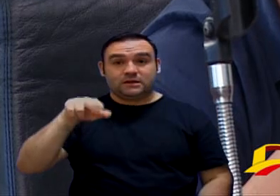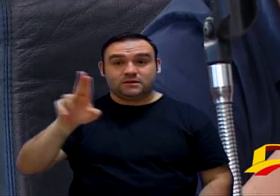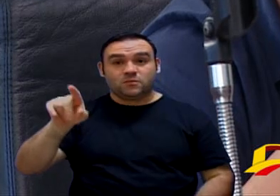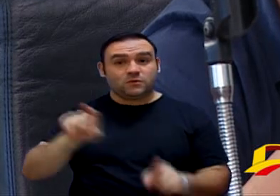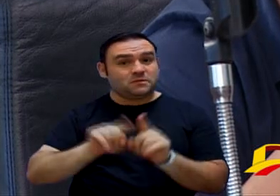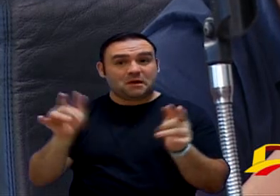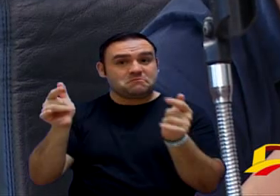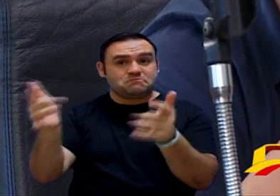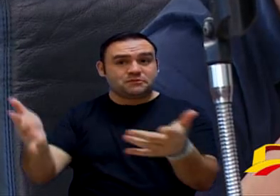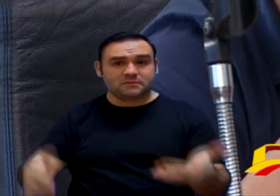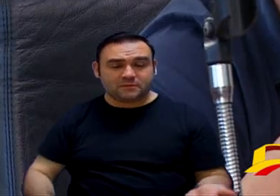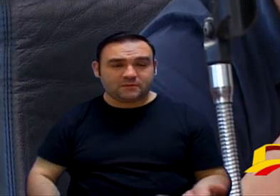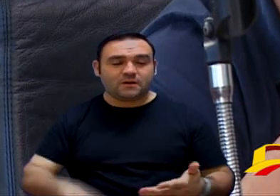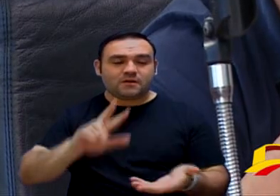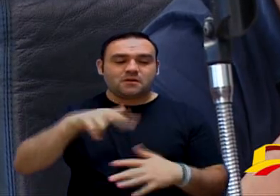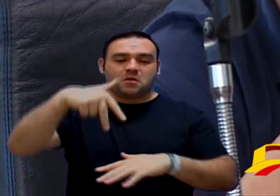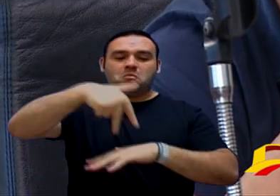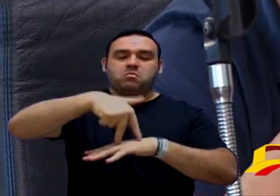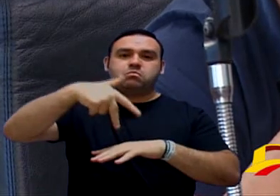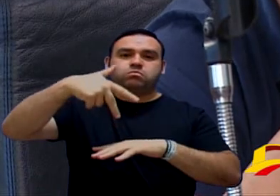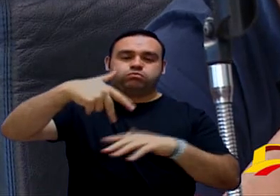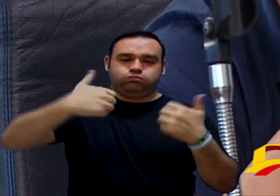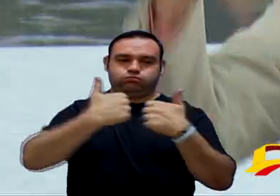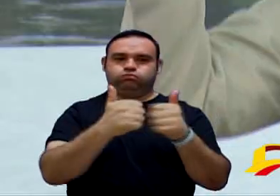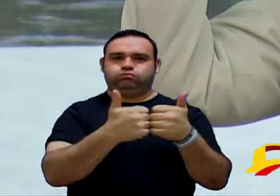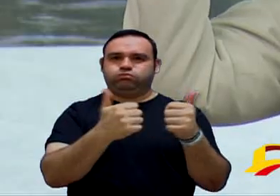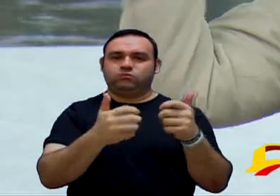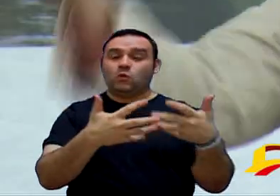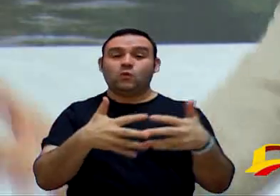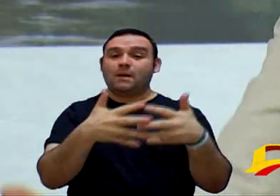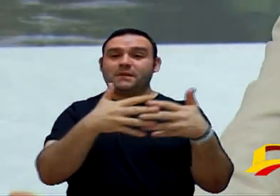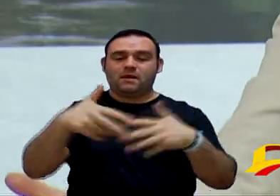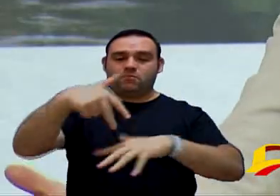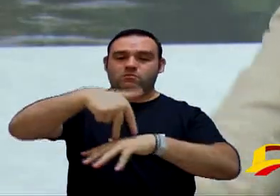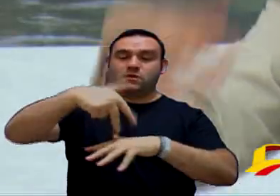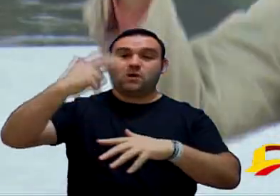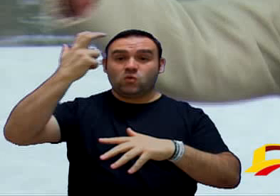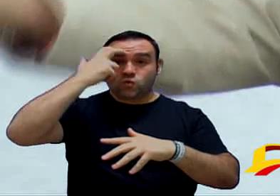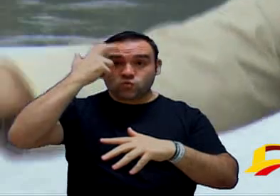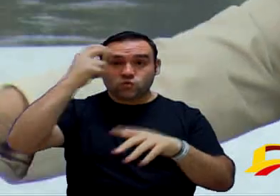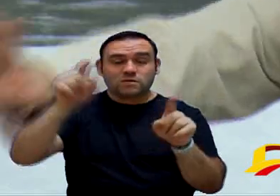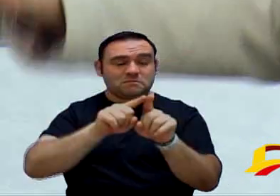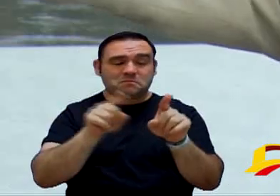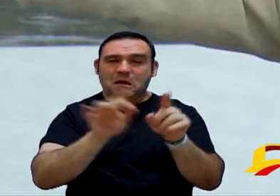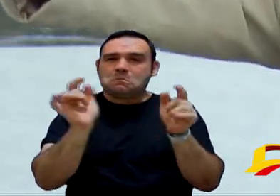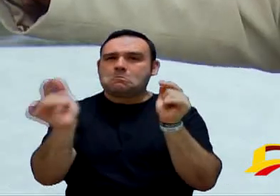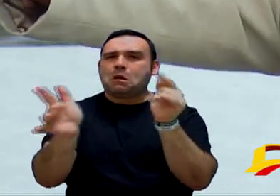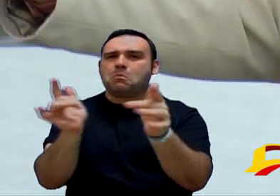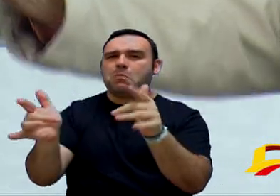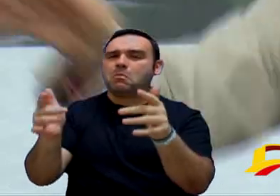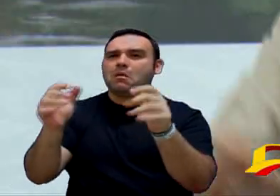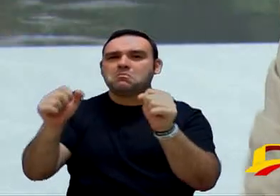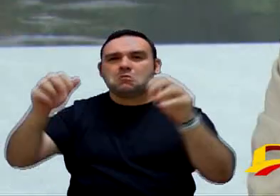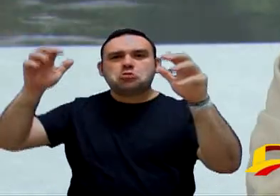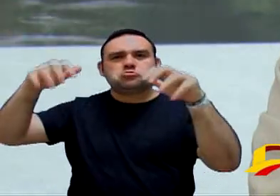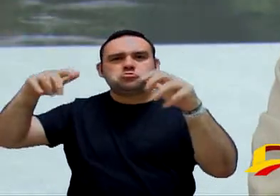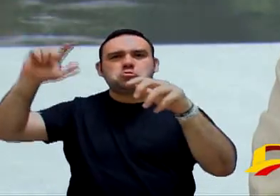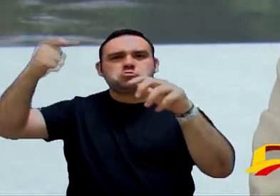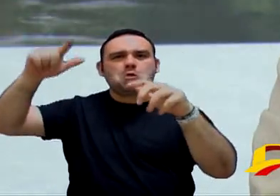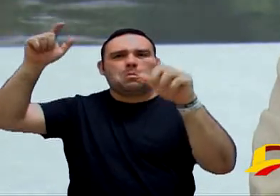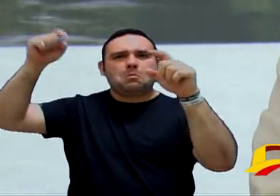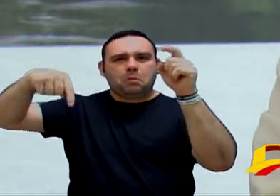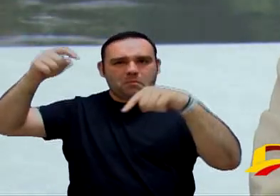tempo o palco o caminhão palco fica no tempo o ônibus da cultura também tudo parado lá apodrecendo